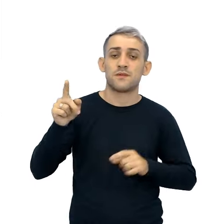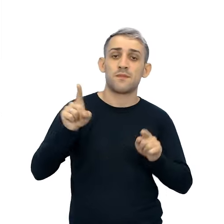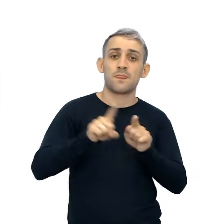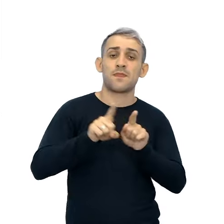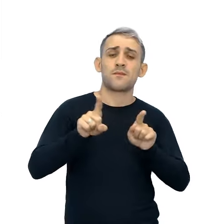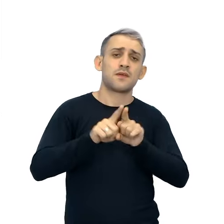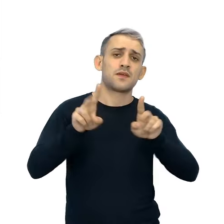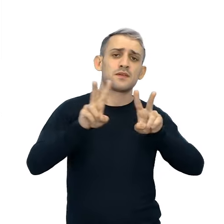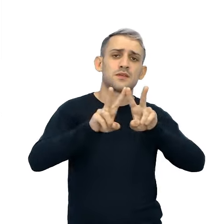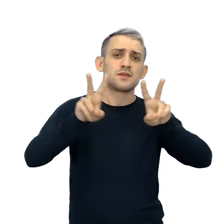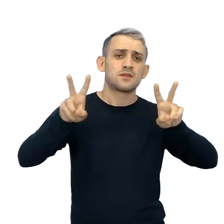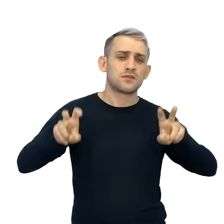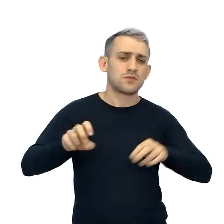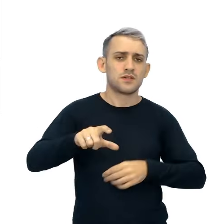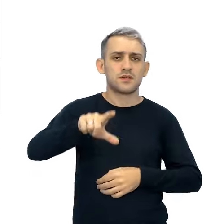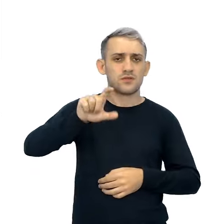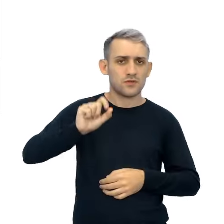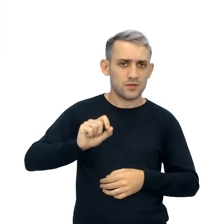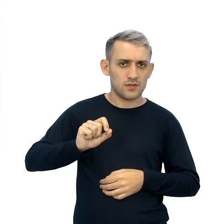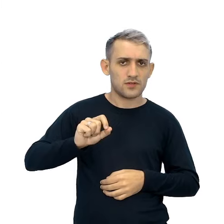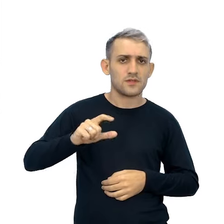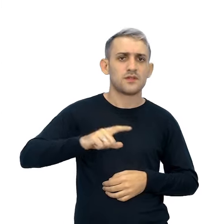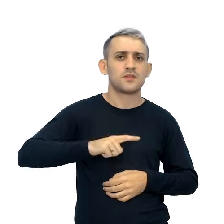à temática selecionada, a